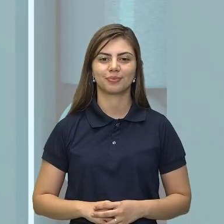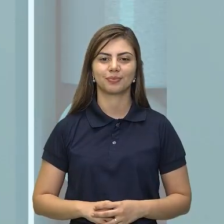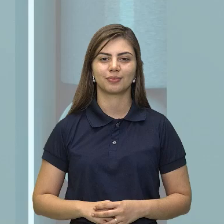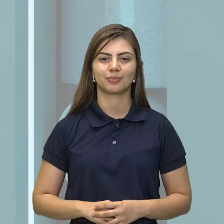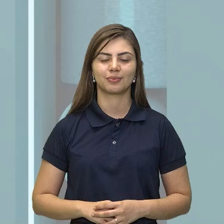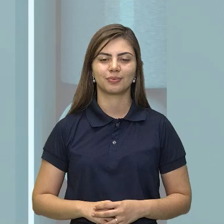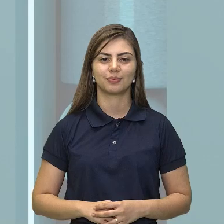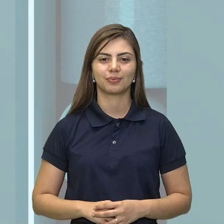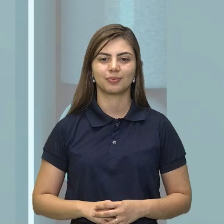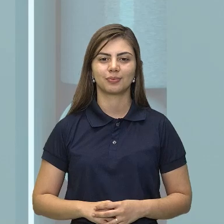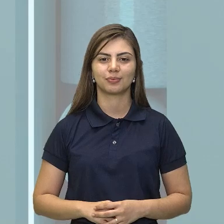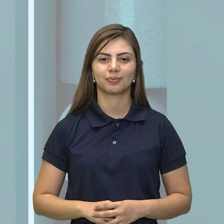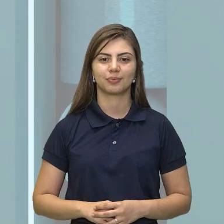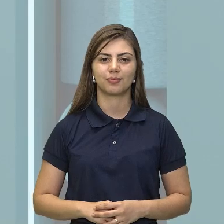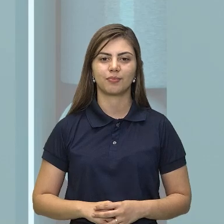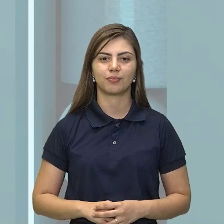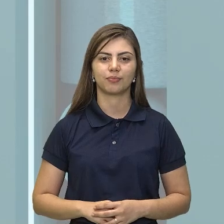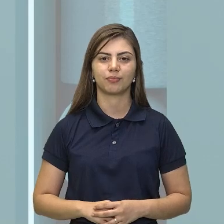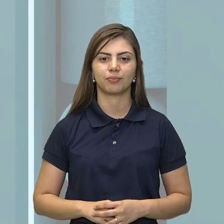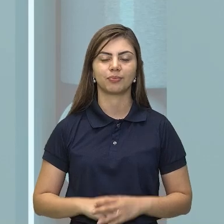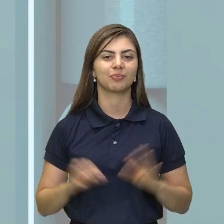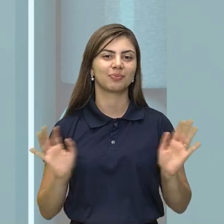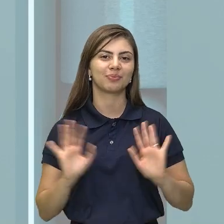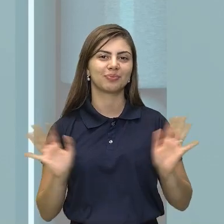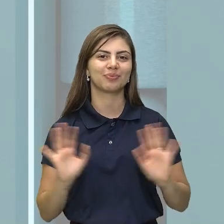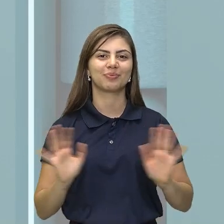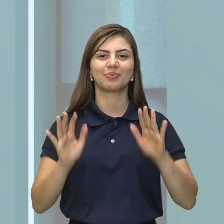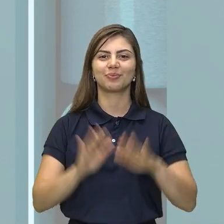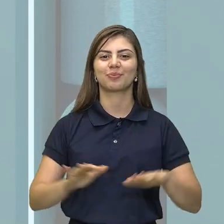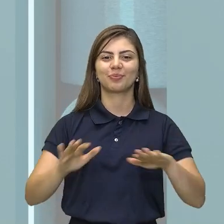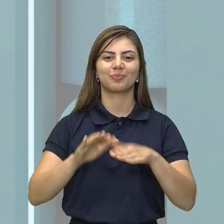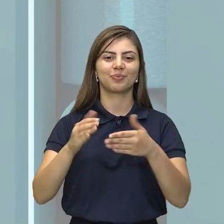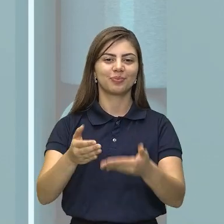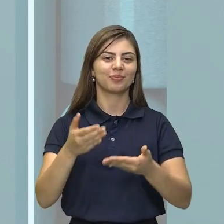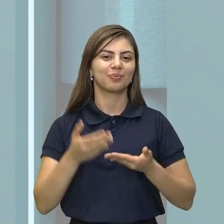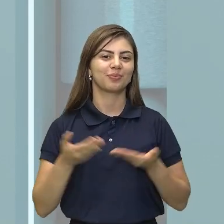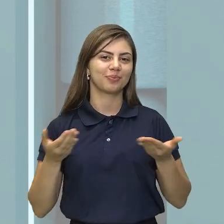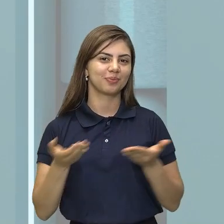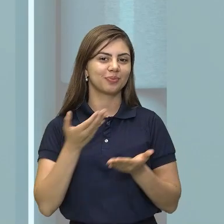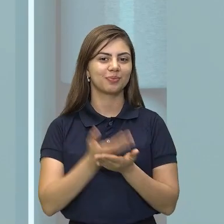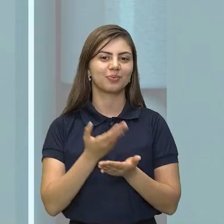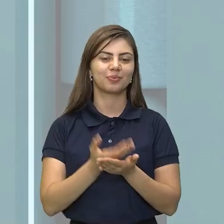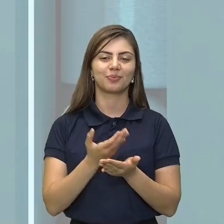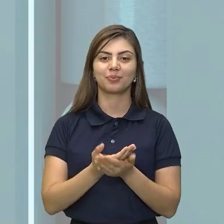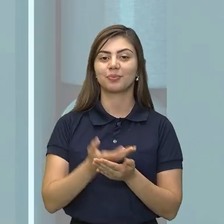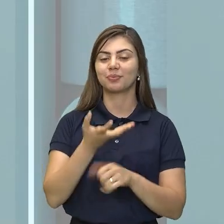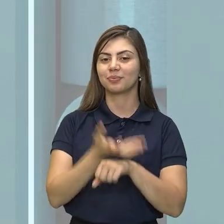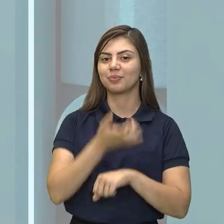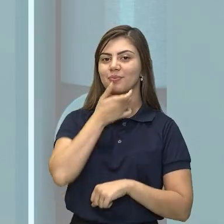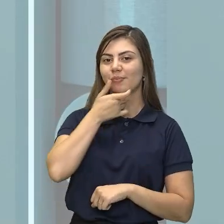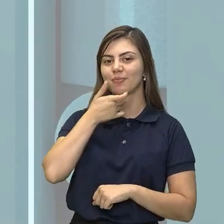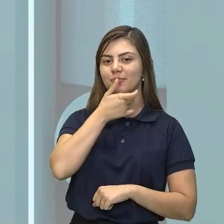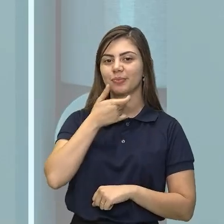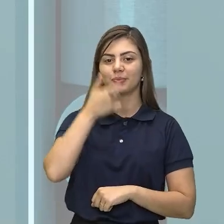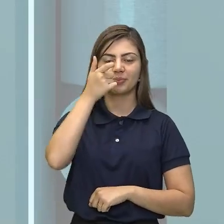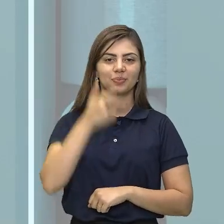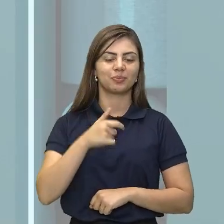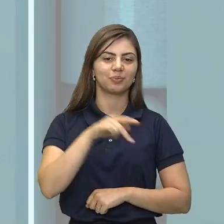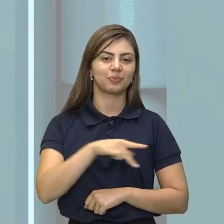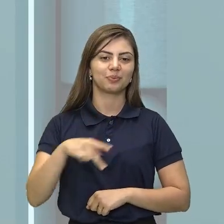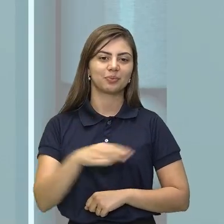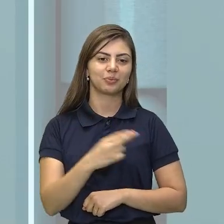Welcome to one more English class. Sejam bem-vindos a mais uma aula de língua inglesa. Eu sou a teacher